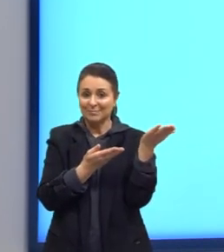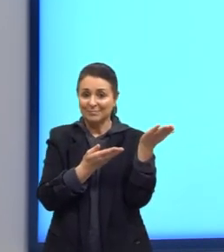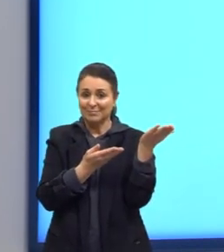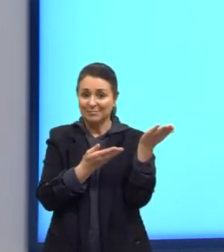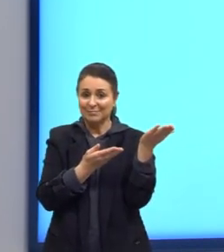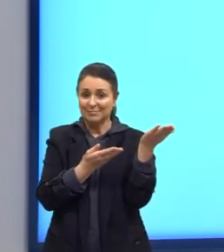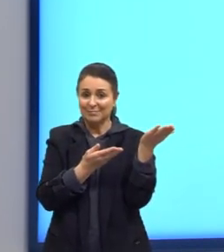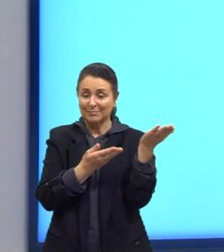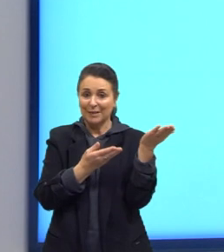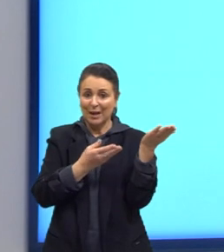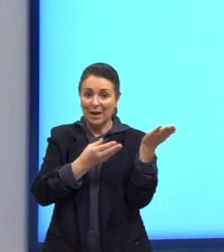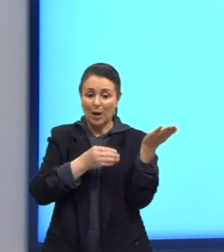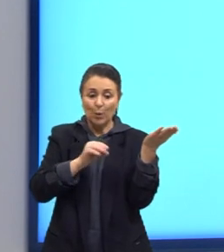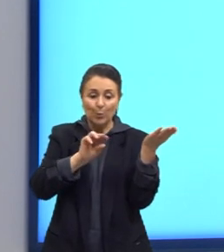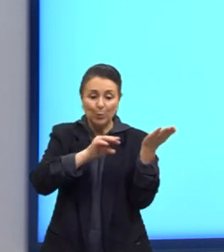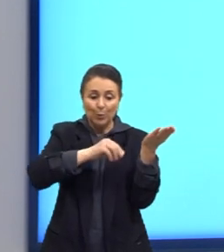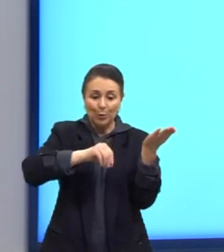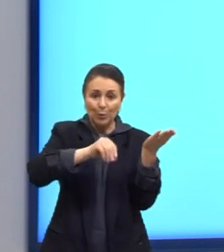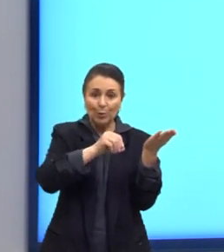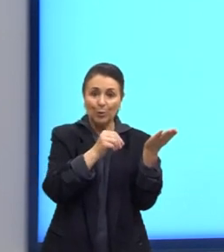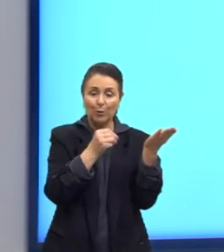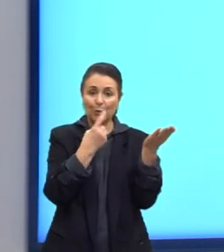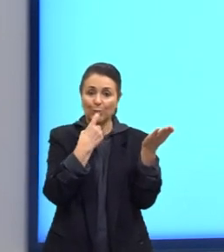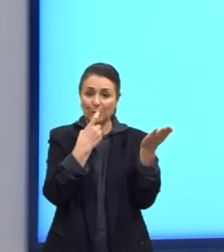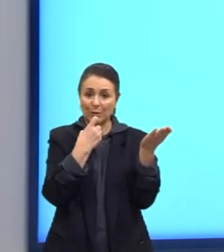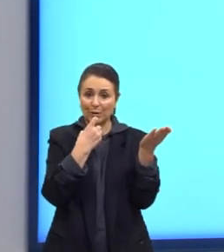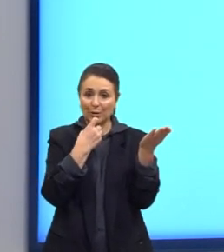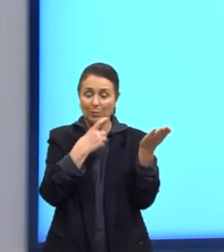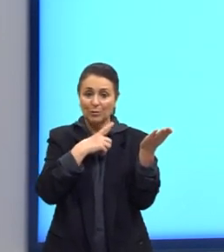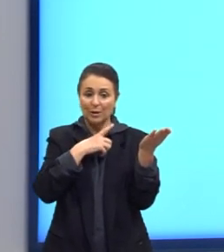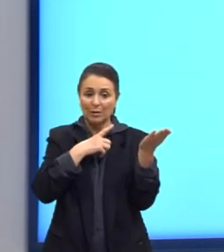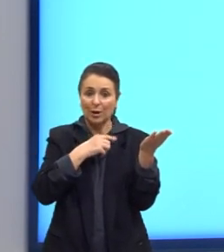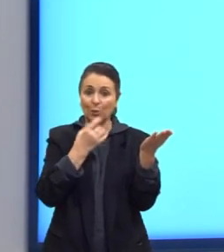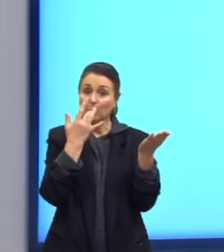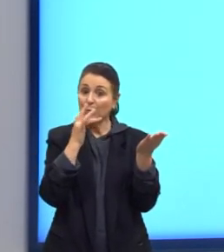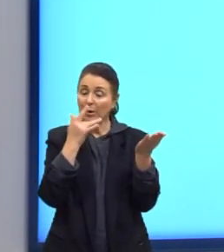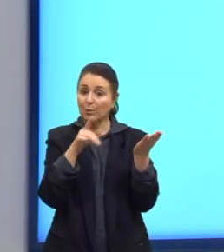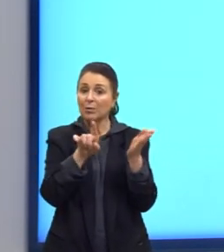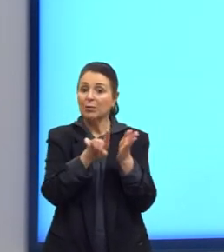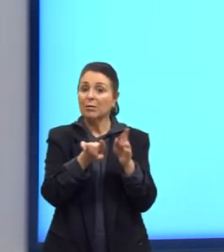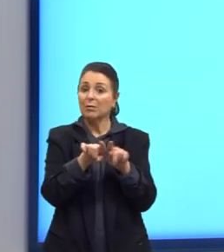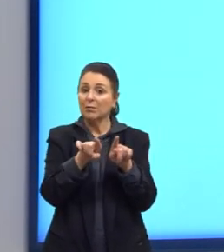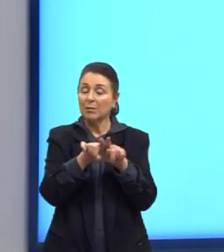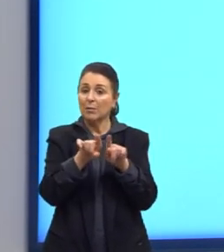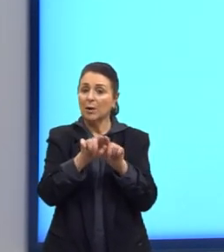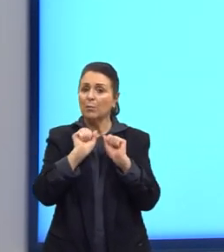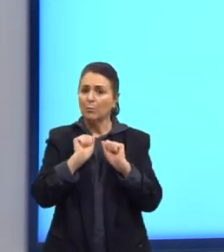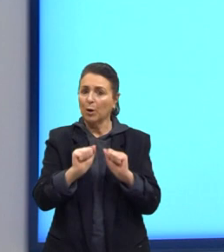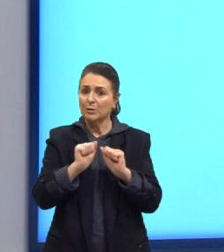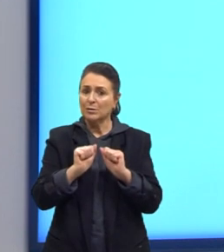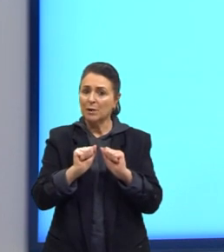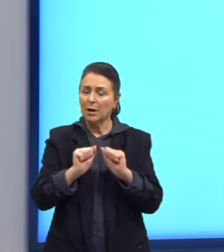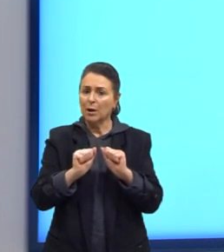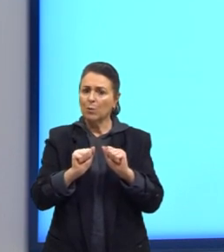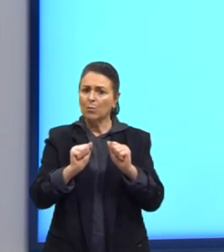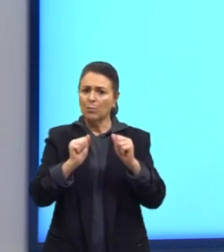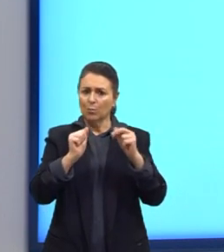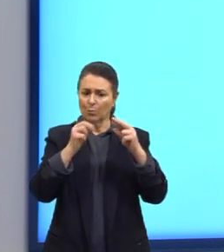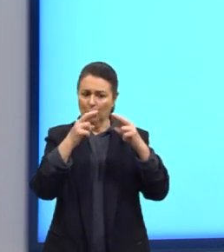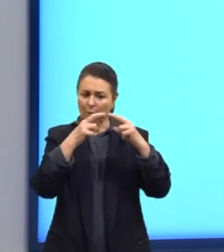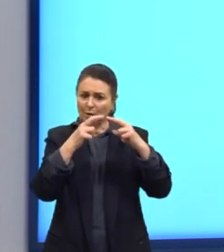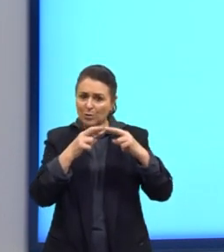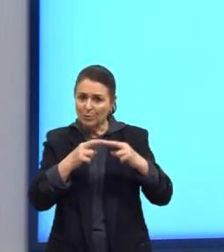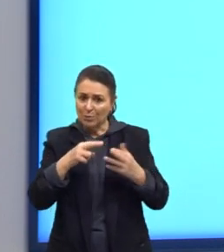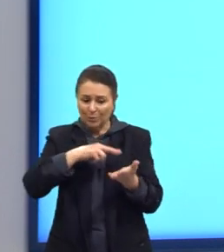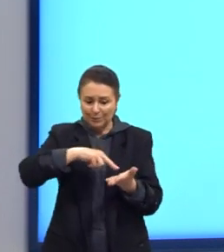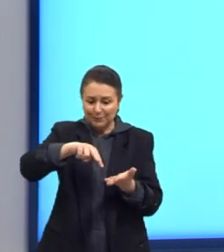e molho vermelho laçar essa Branca molho branco né ou também é um ritmo musical